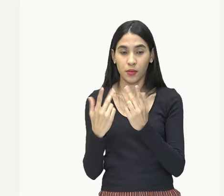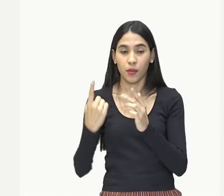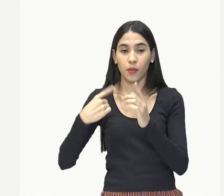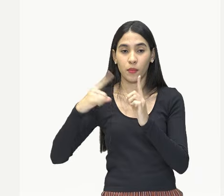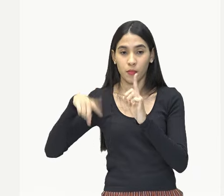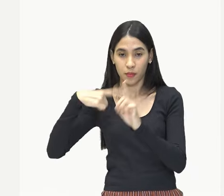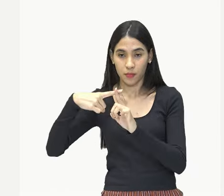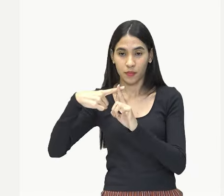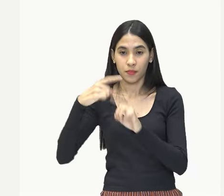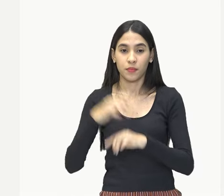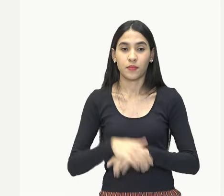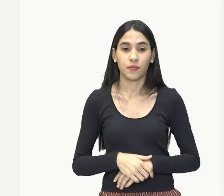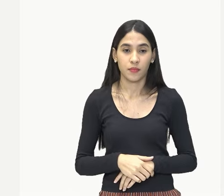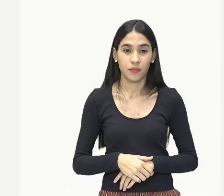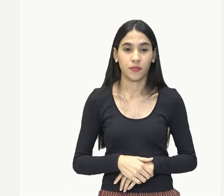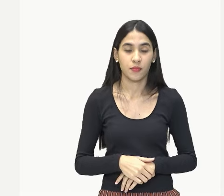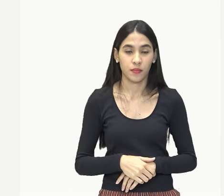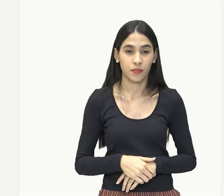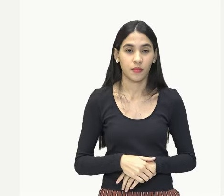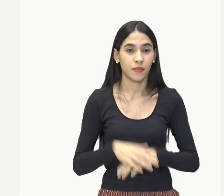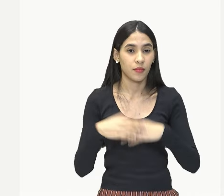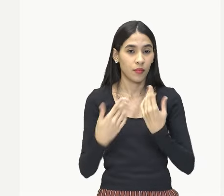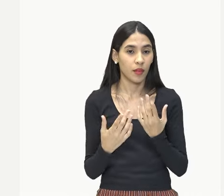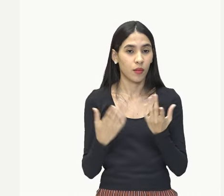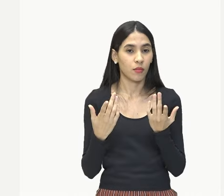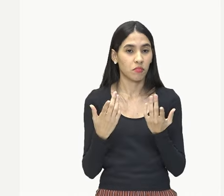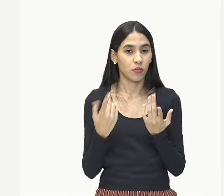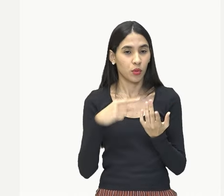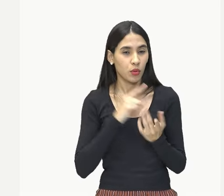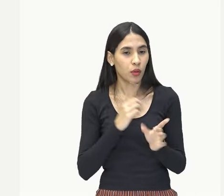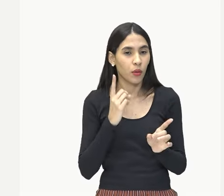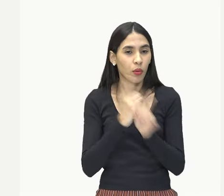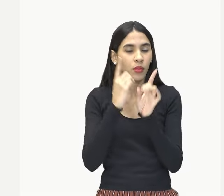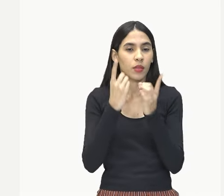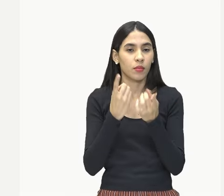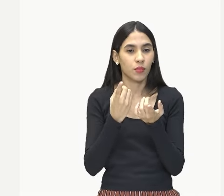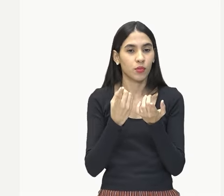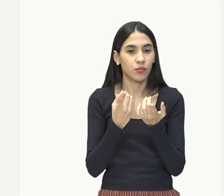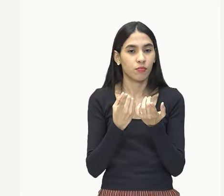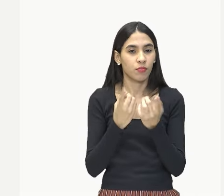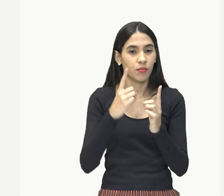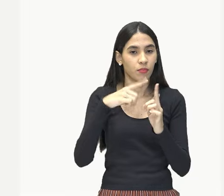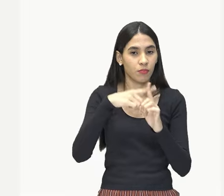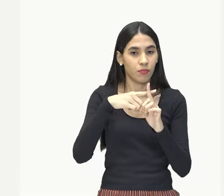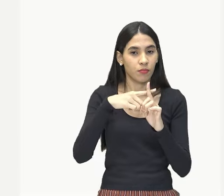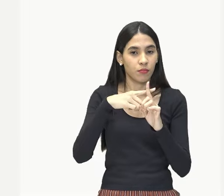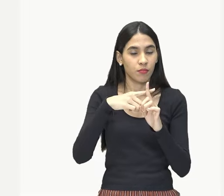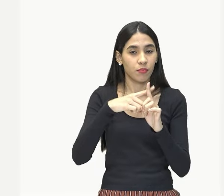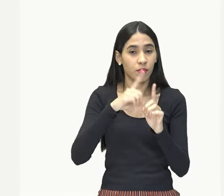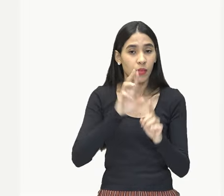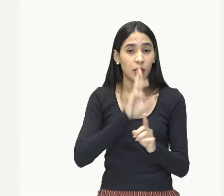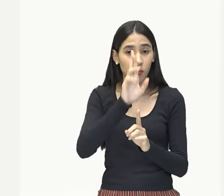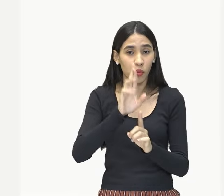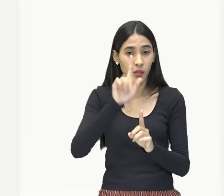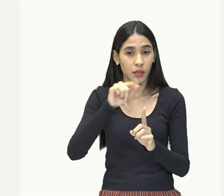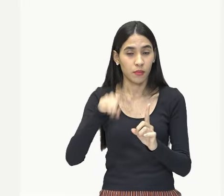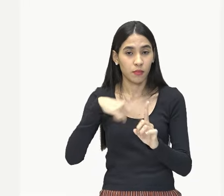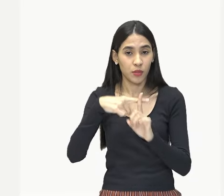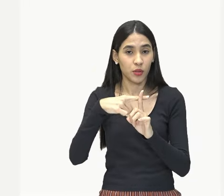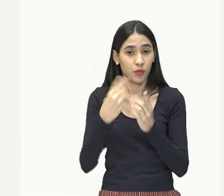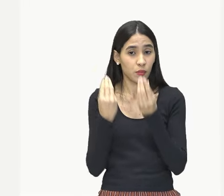Mais positivo. Então, já que nós já descobrimos aí que o resultado é positivo, coloque